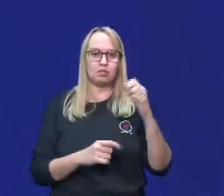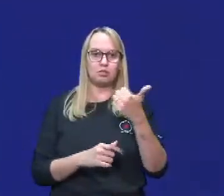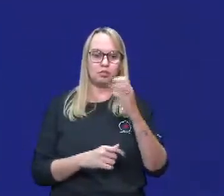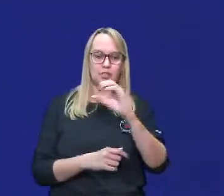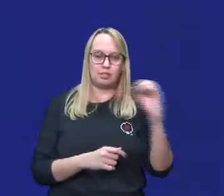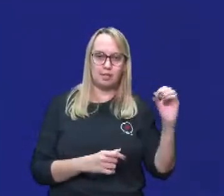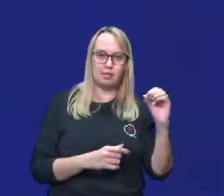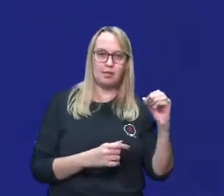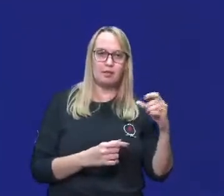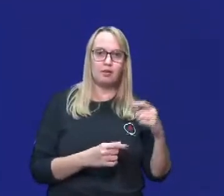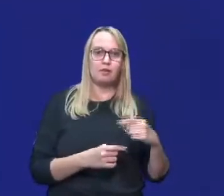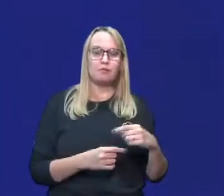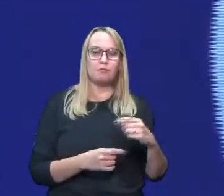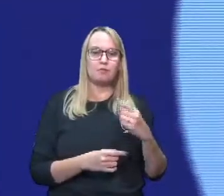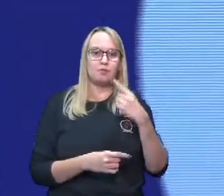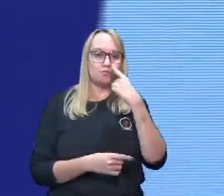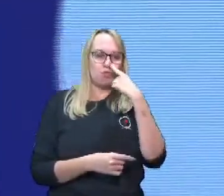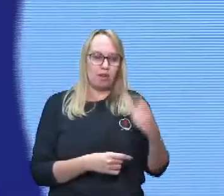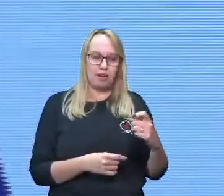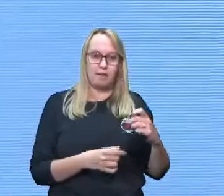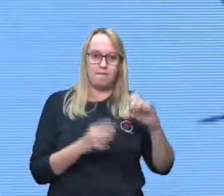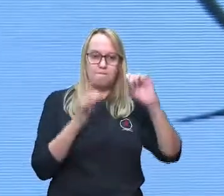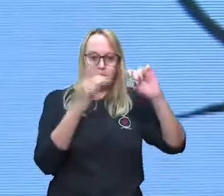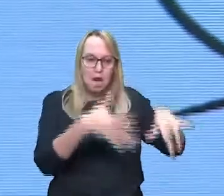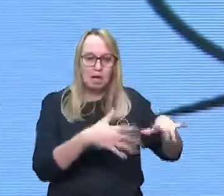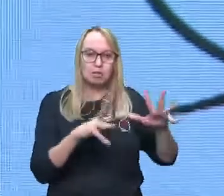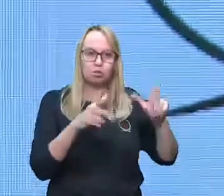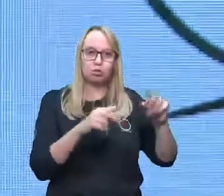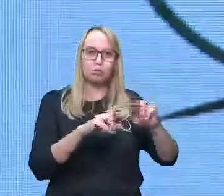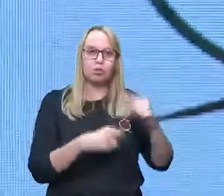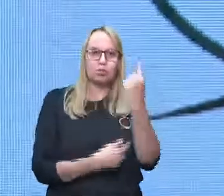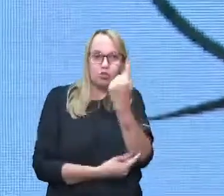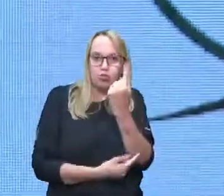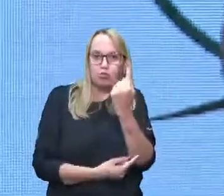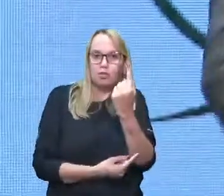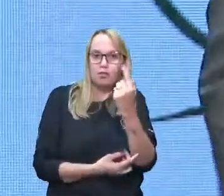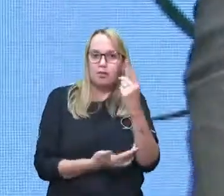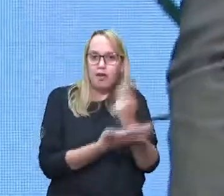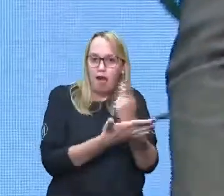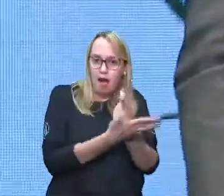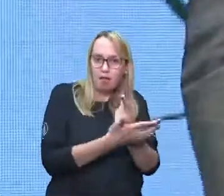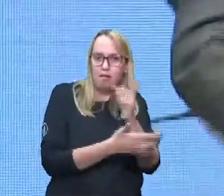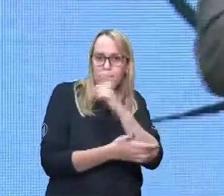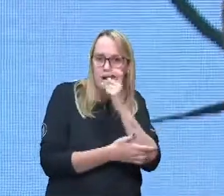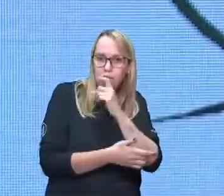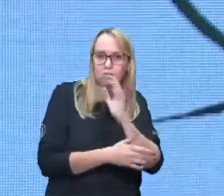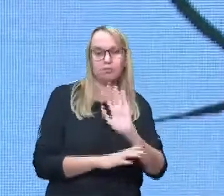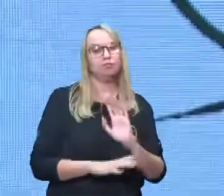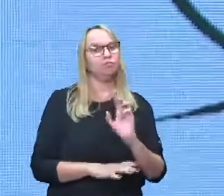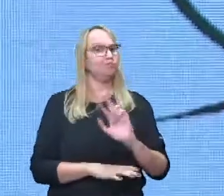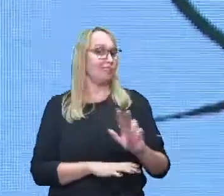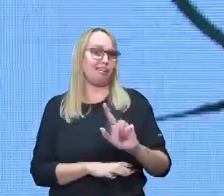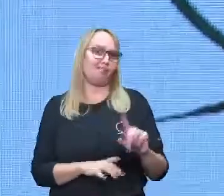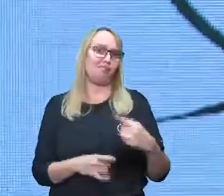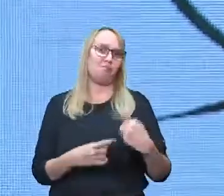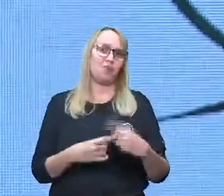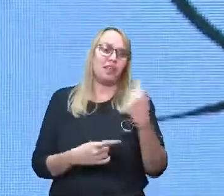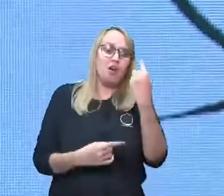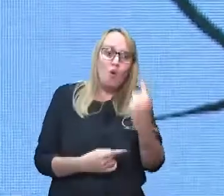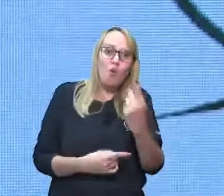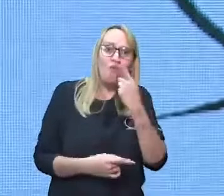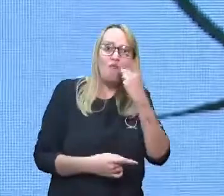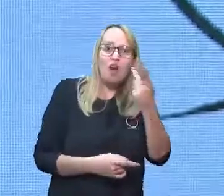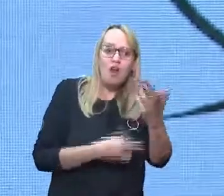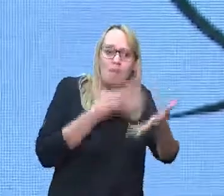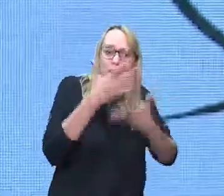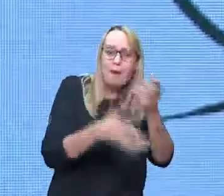uma nota falsa de 100? Você pegaria 900 e jogaria fora? Mas é isso que a gente faz com a verdade de Deus, porque um falsificou alguma coisa,